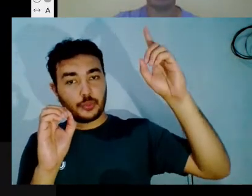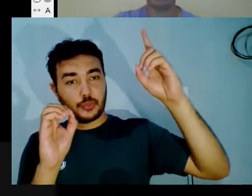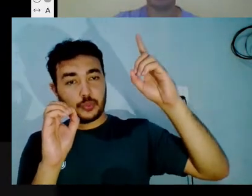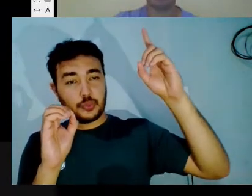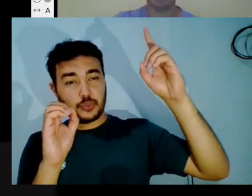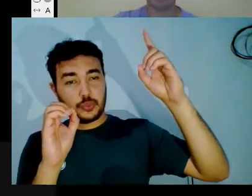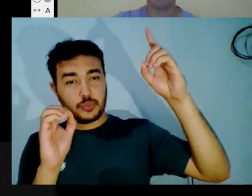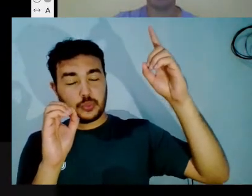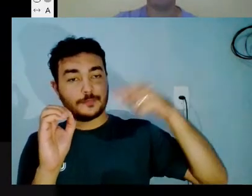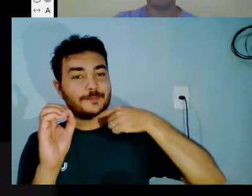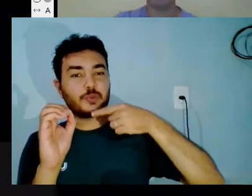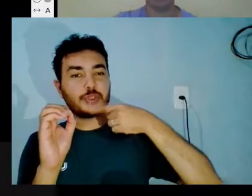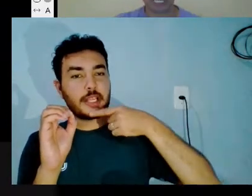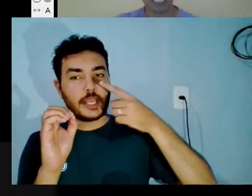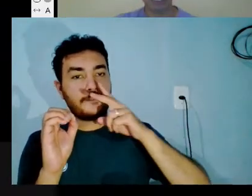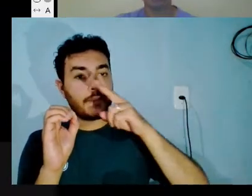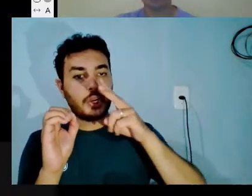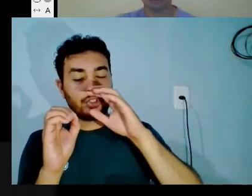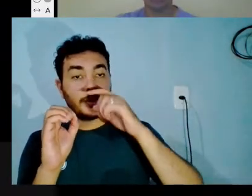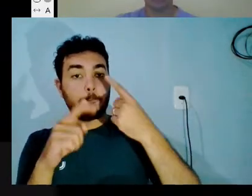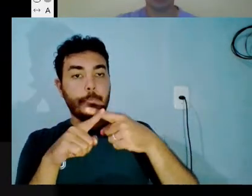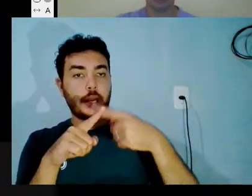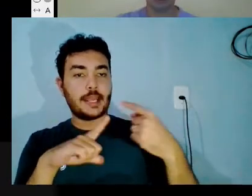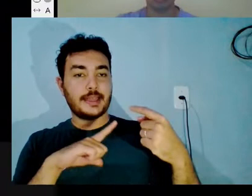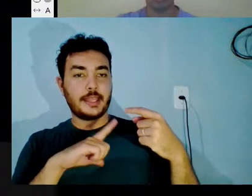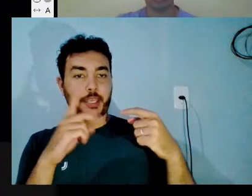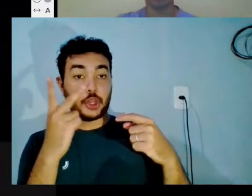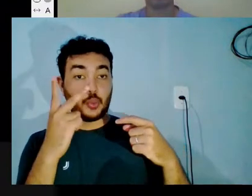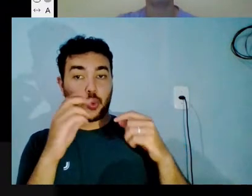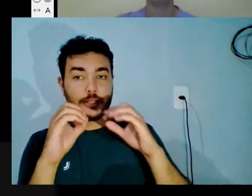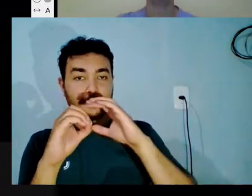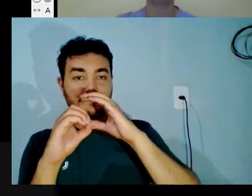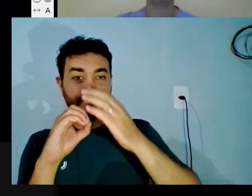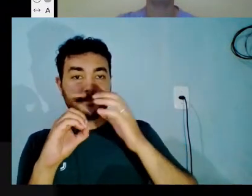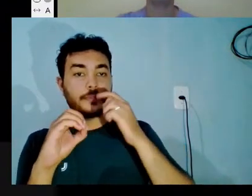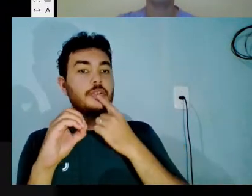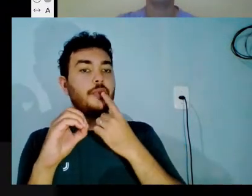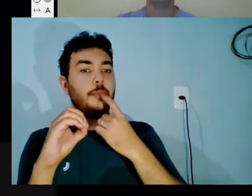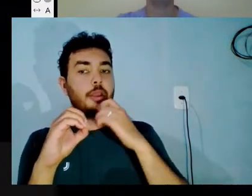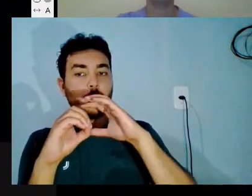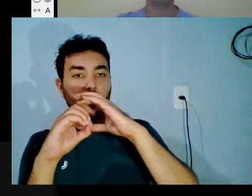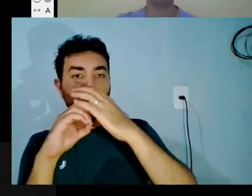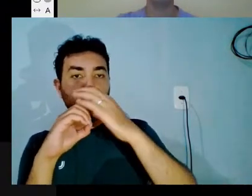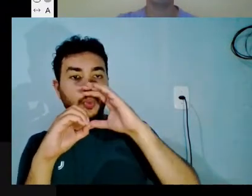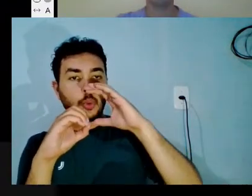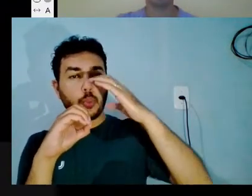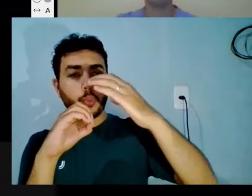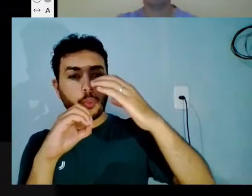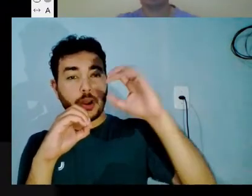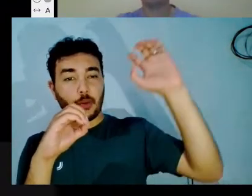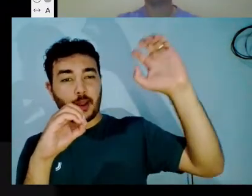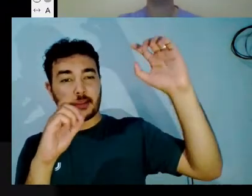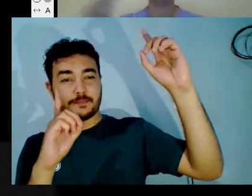isso, lembrando isso que a gente chama do efeito da blindagem eletrônica. Esse núcleo está atraindo esse elétron mais externo. Só que tem duas camadas